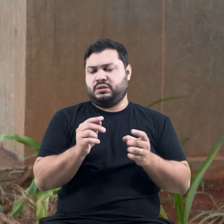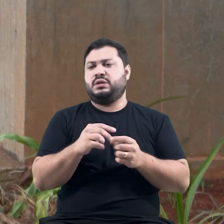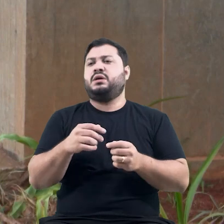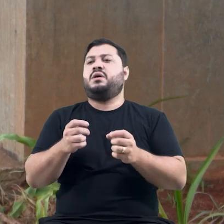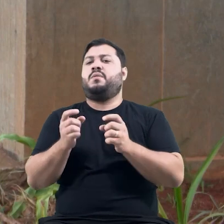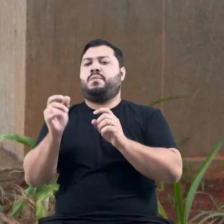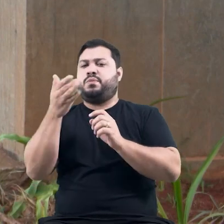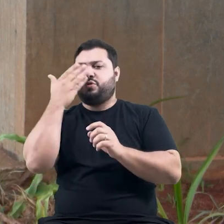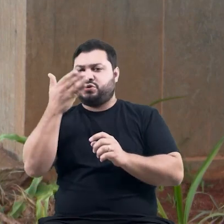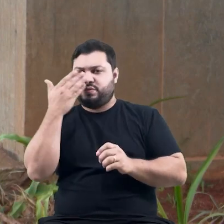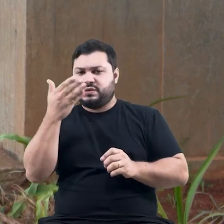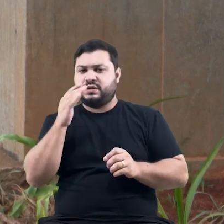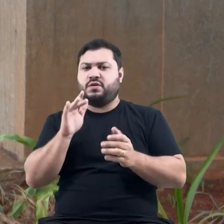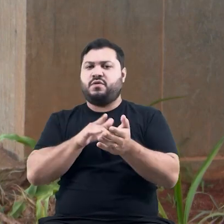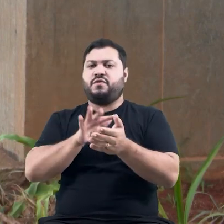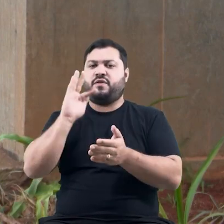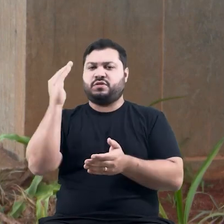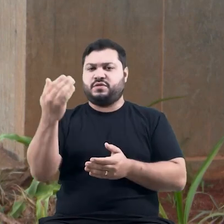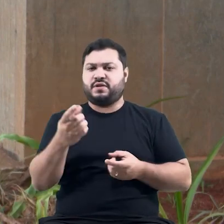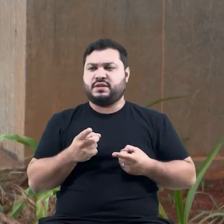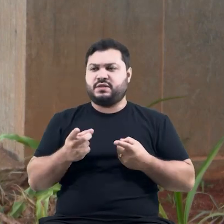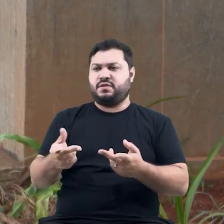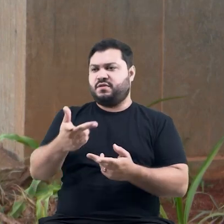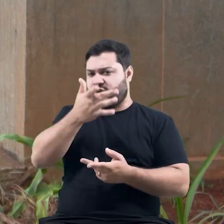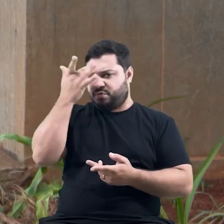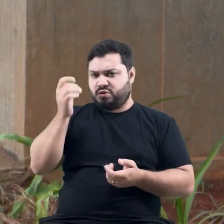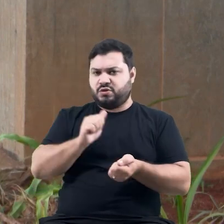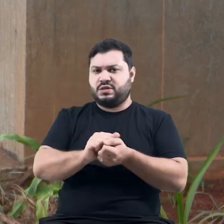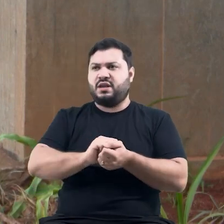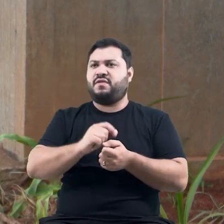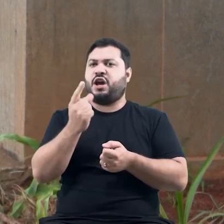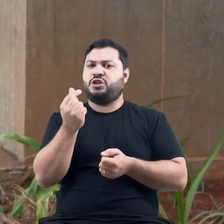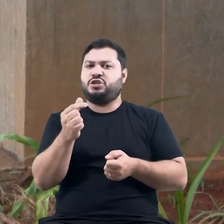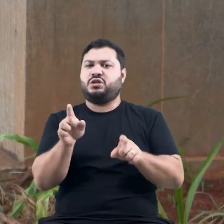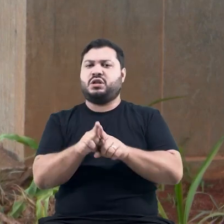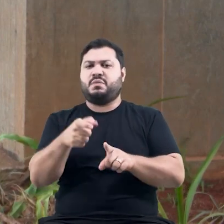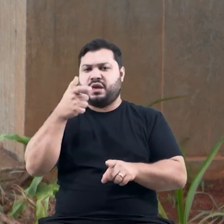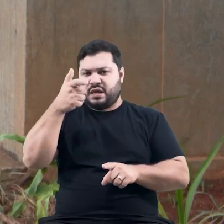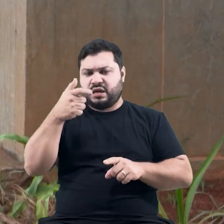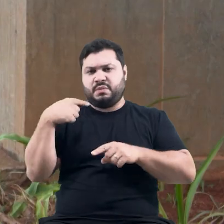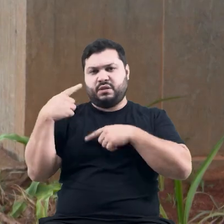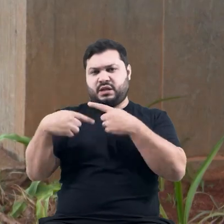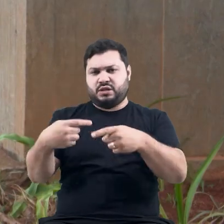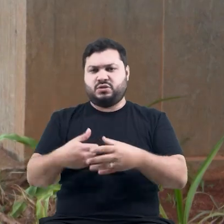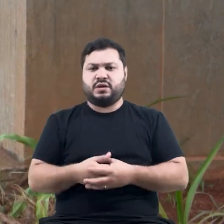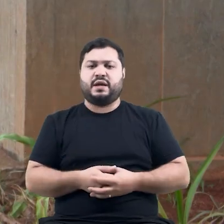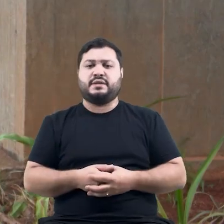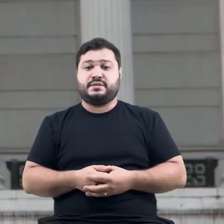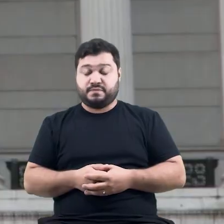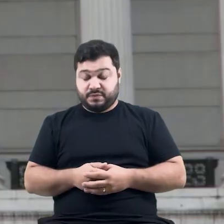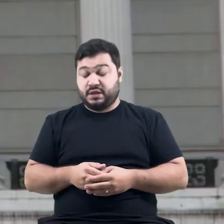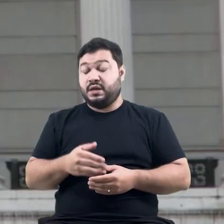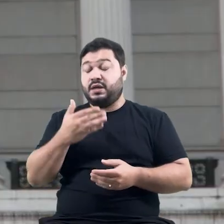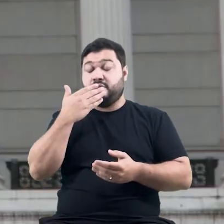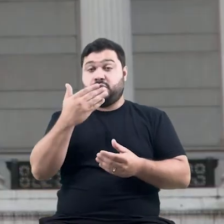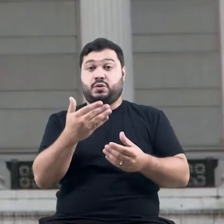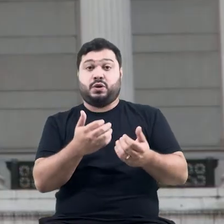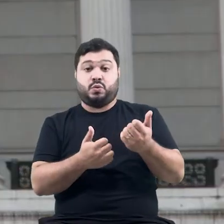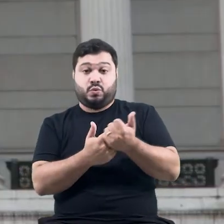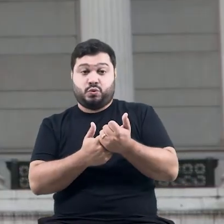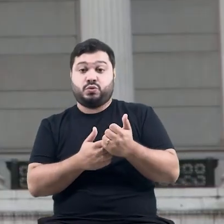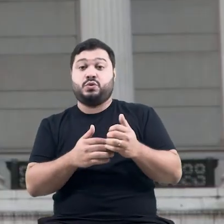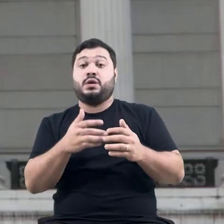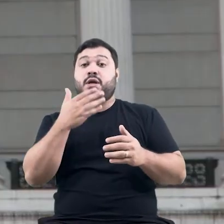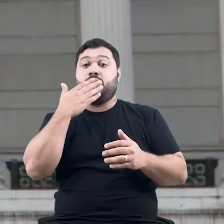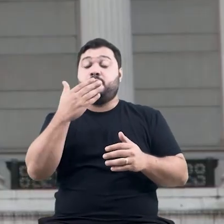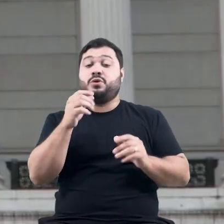extorsão, prostituição, falsificação, tráfico humano, lavagem de dinheiro e crimes tradicionais. Em seu recurso,